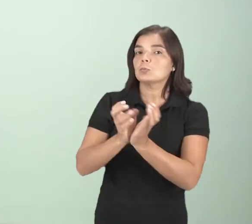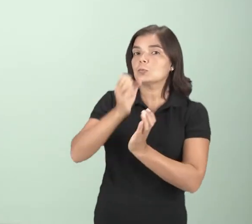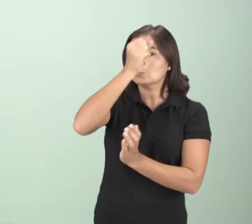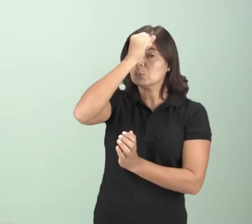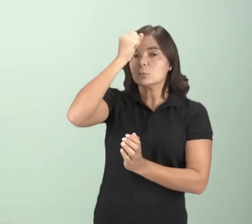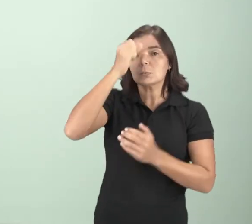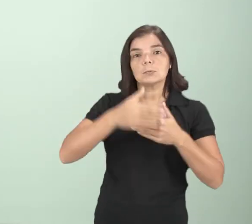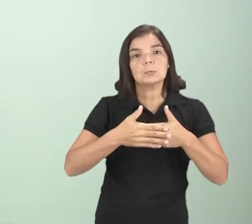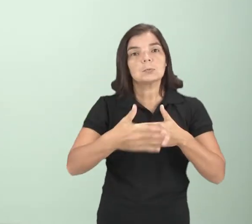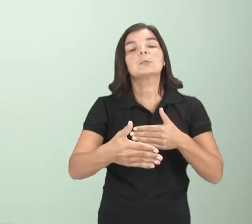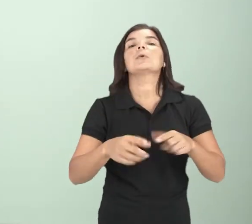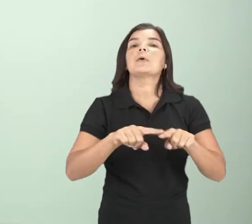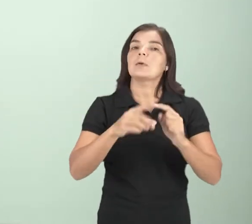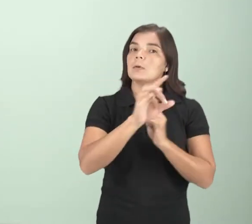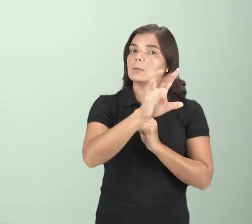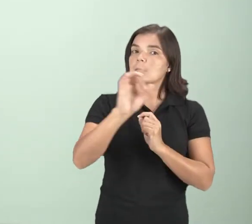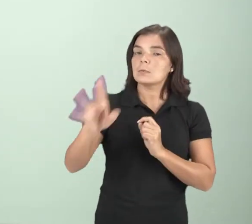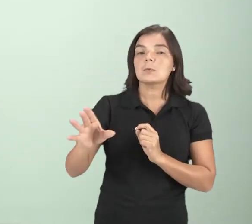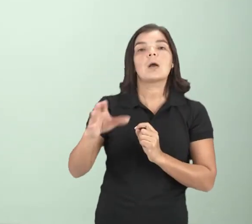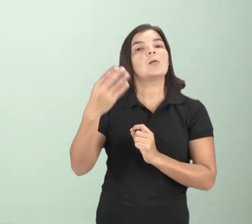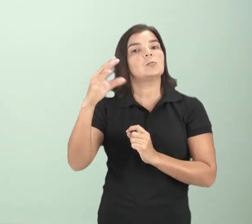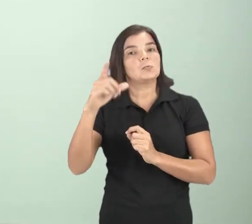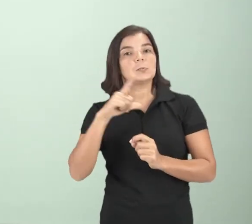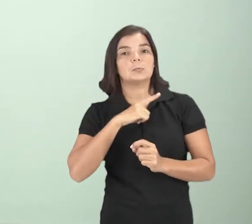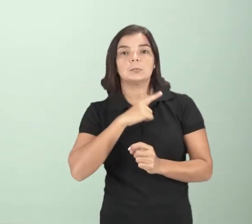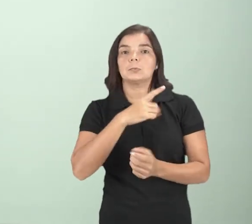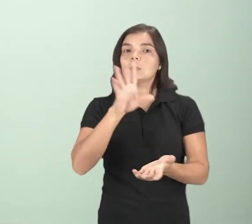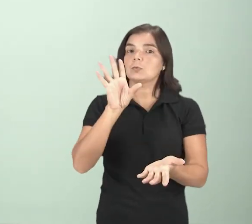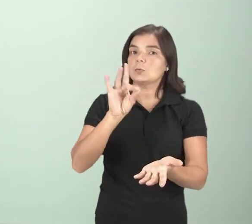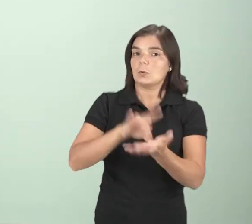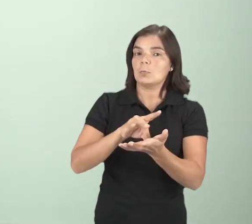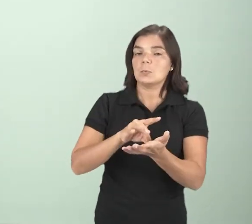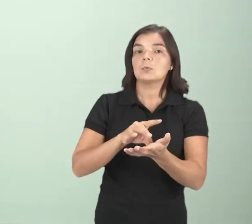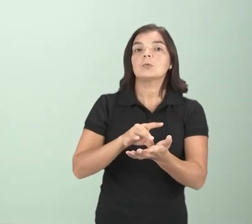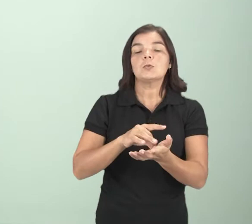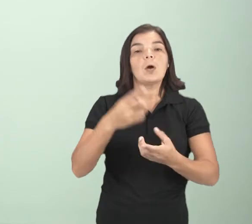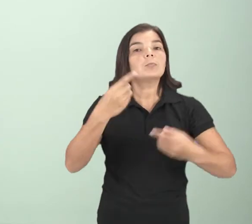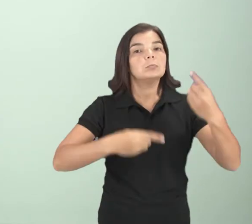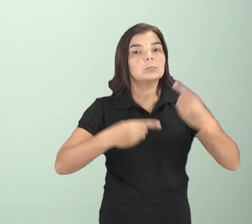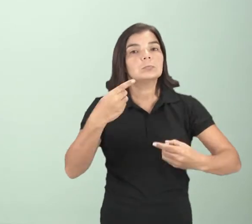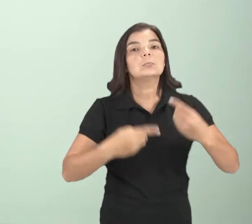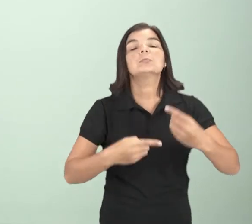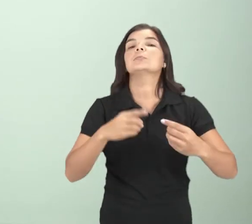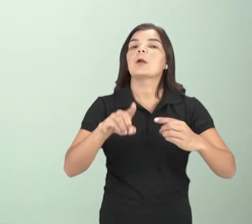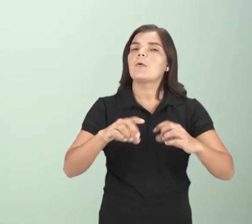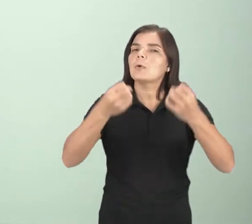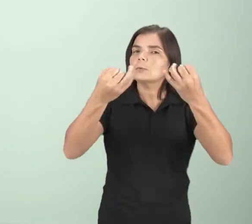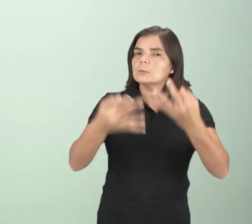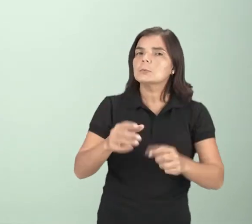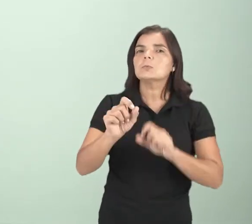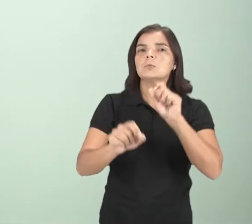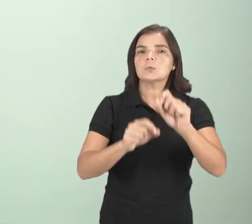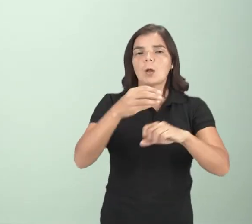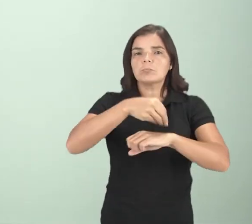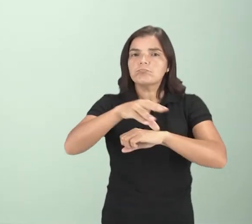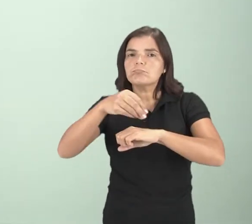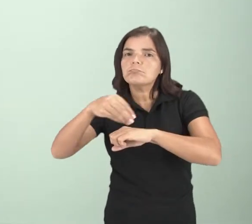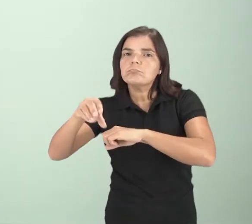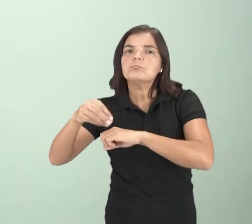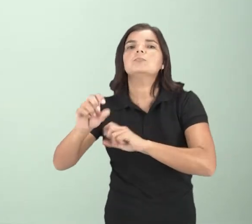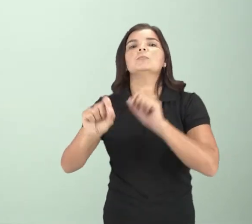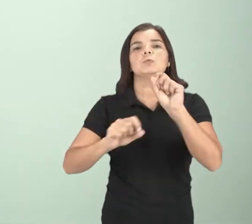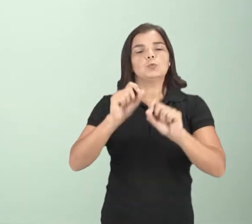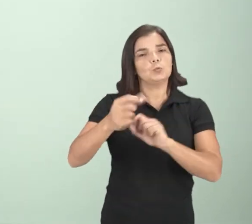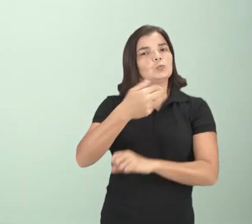e assim por diante. Cada ciência tem a sua verdade e a ciência política, ela vai tratar da distribuição